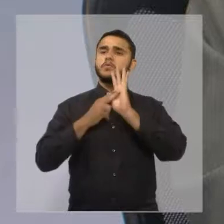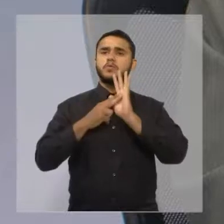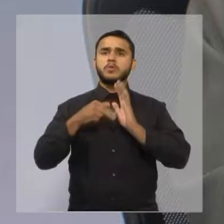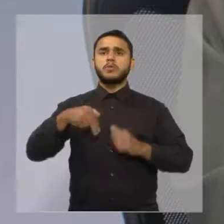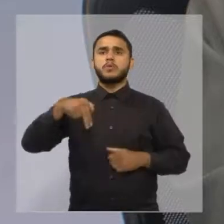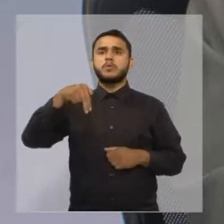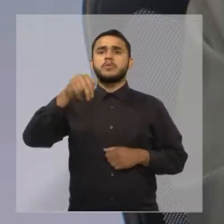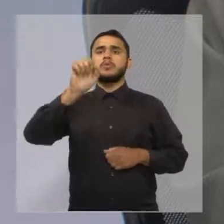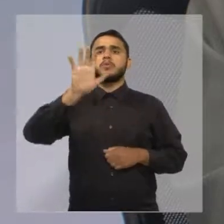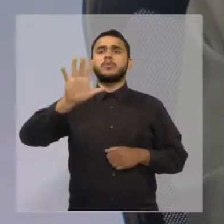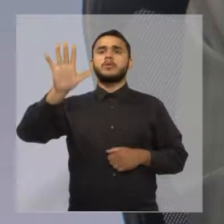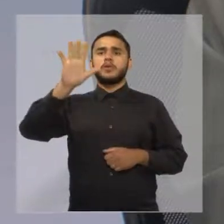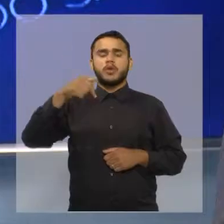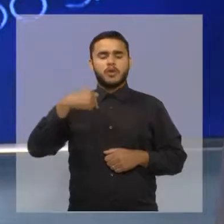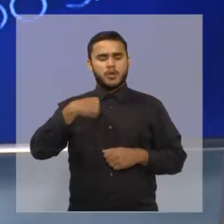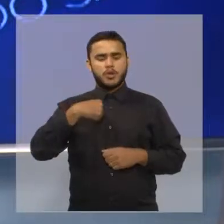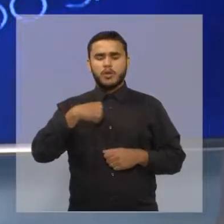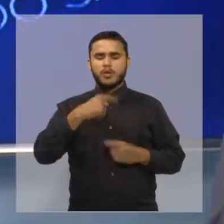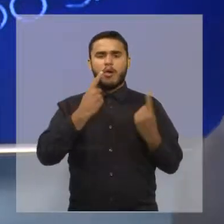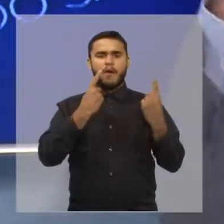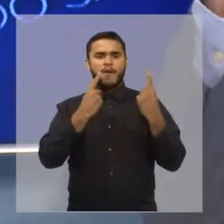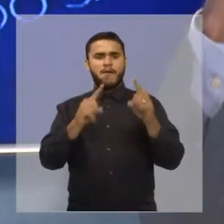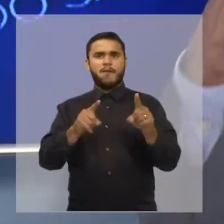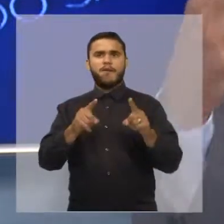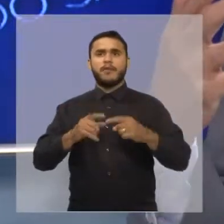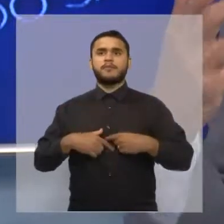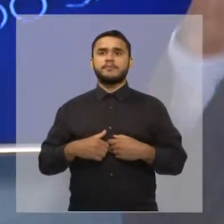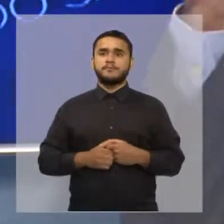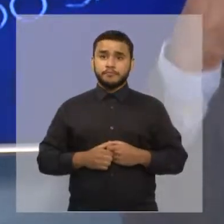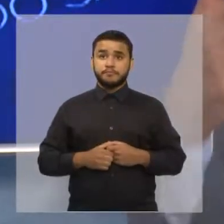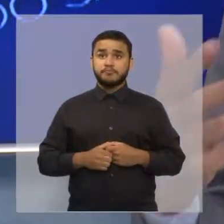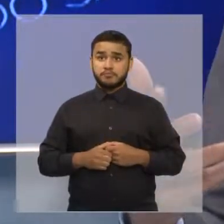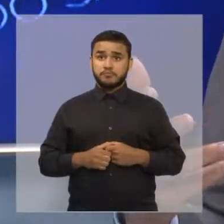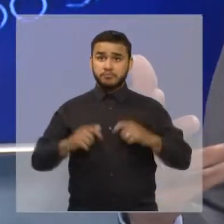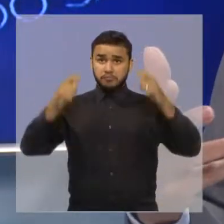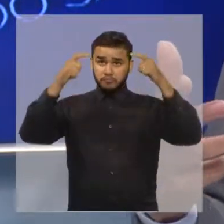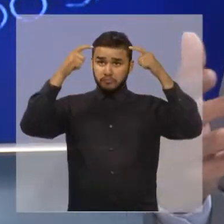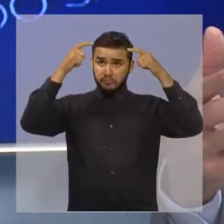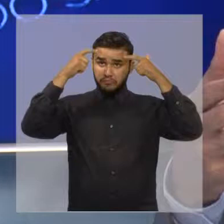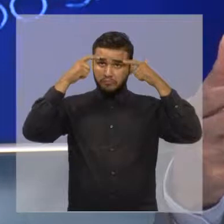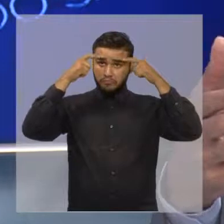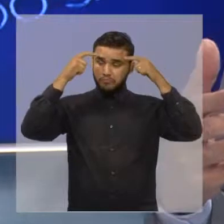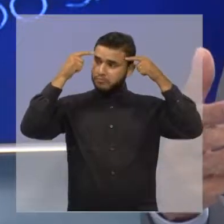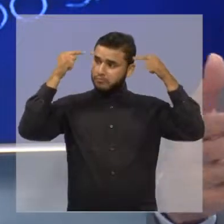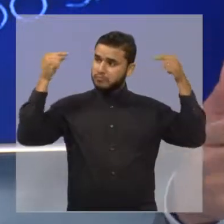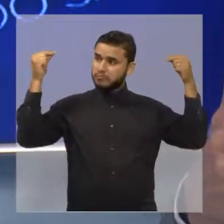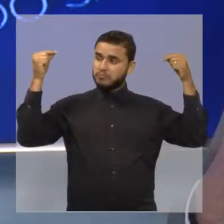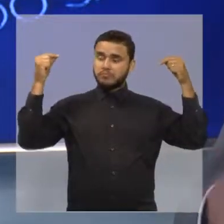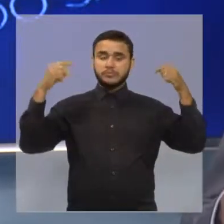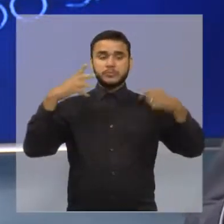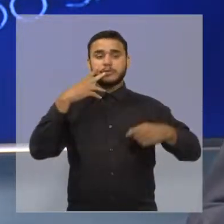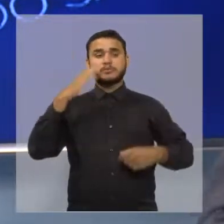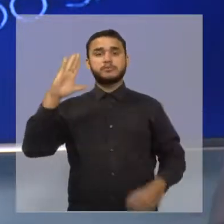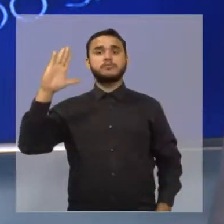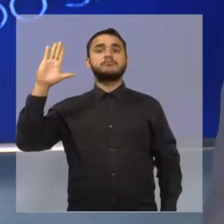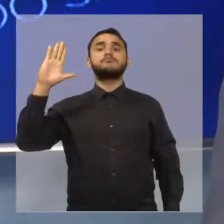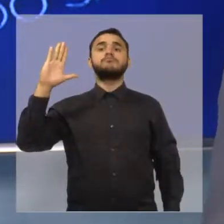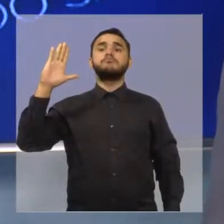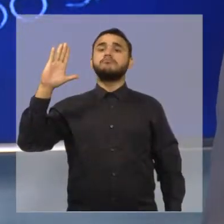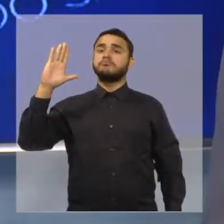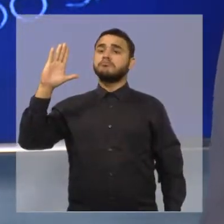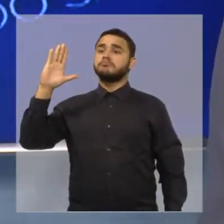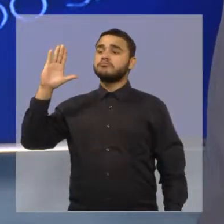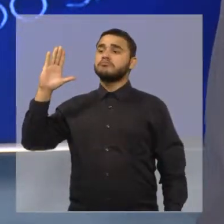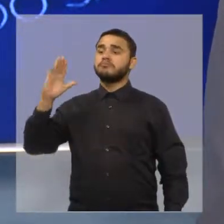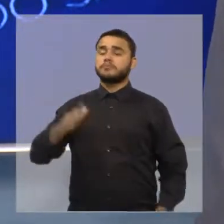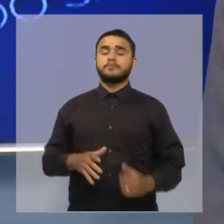os nordestinos, botou chapéu de palha de couro na cabeça e disse que